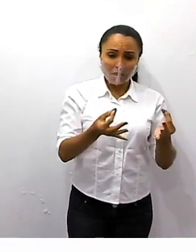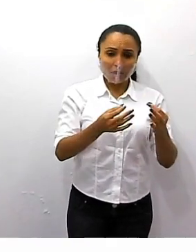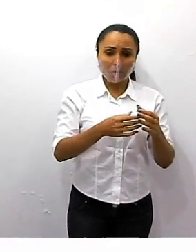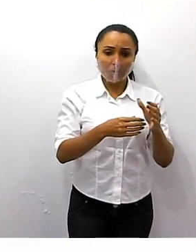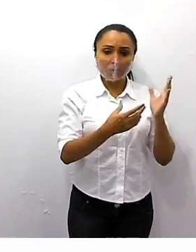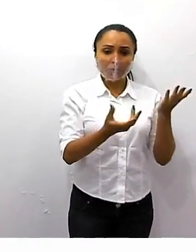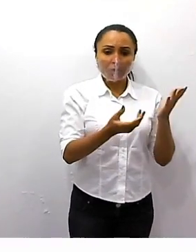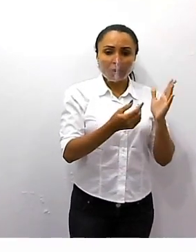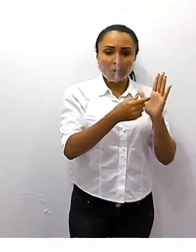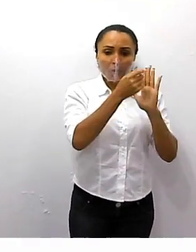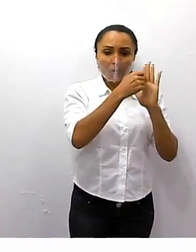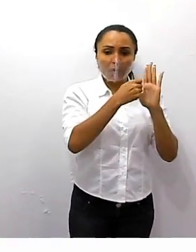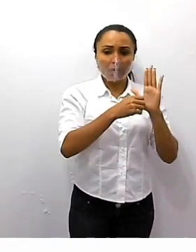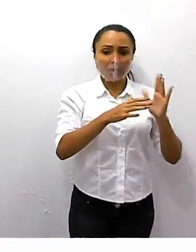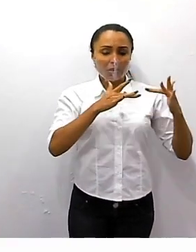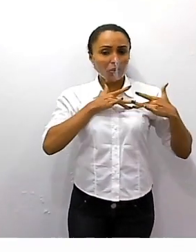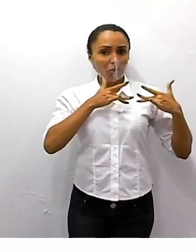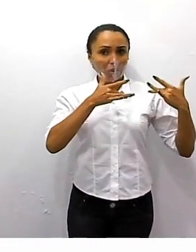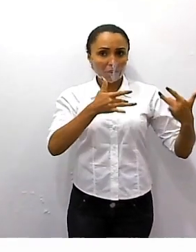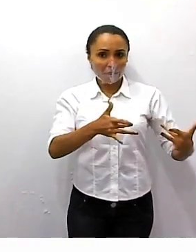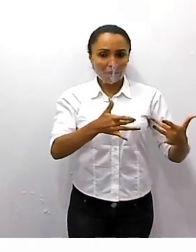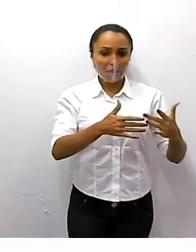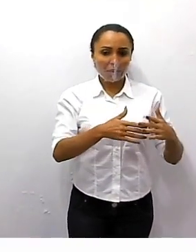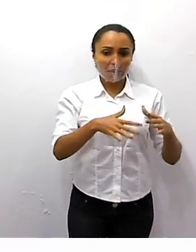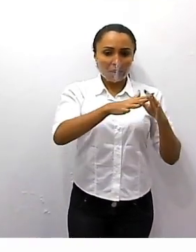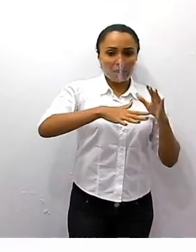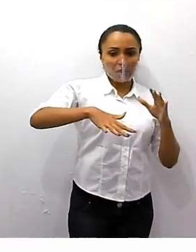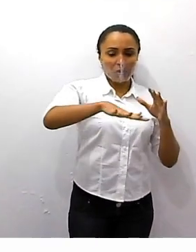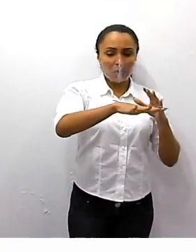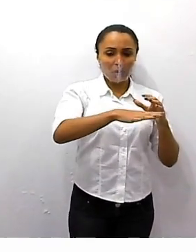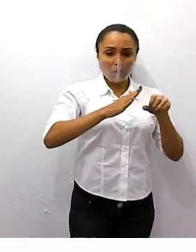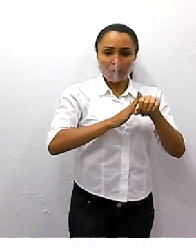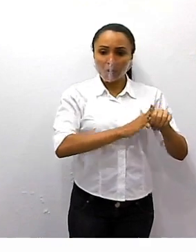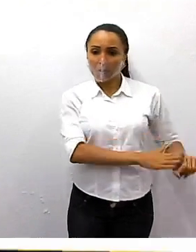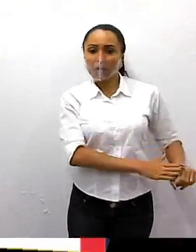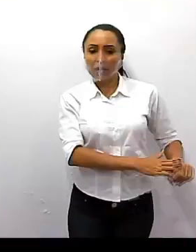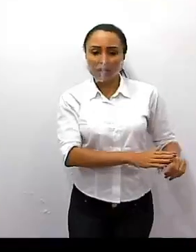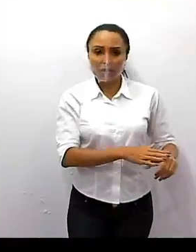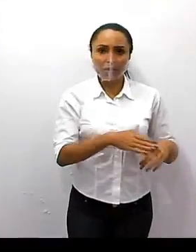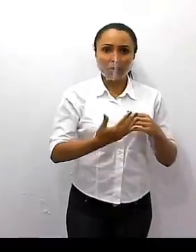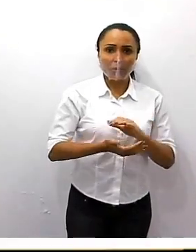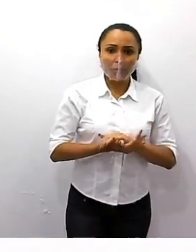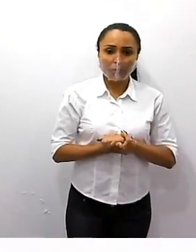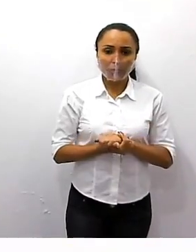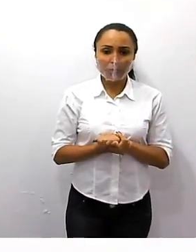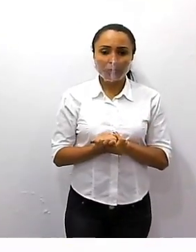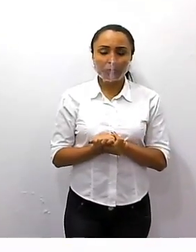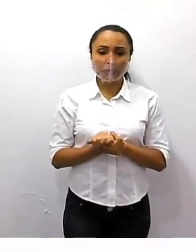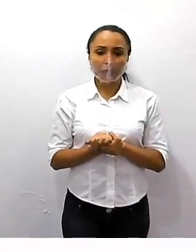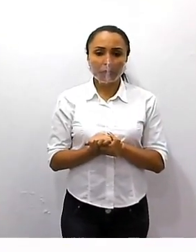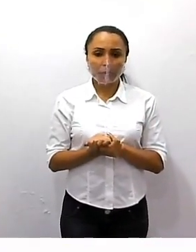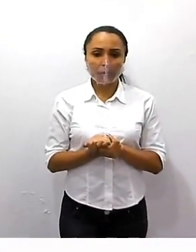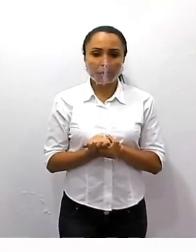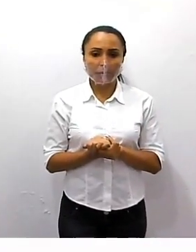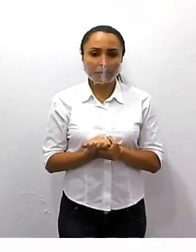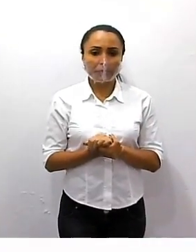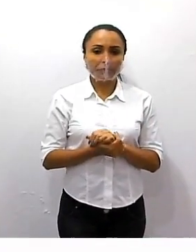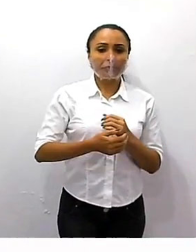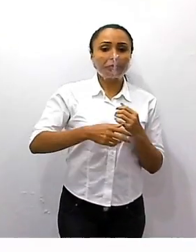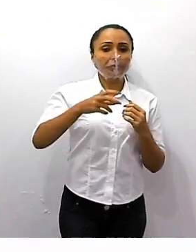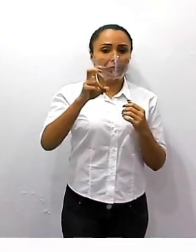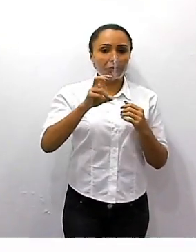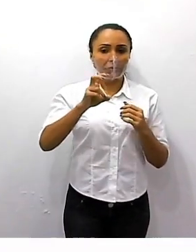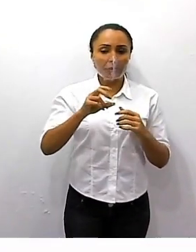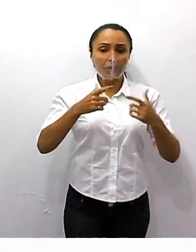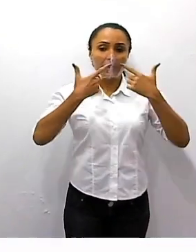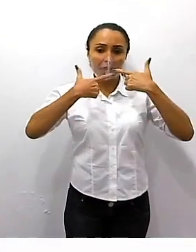sua solidariedade às classes oprimidas em poemas como O Operário em Construção. Vamos ver? 5. A linguagem empregada em